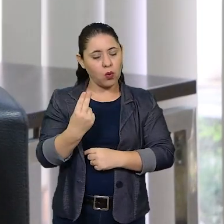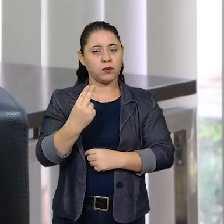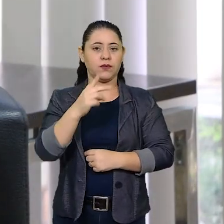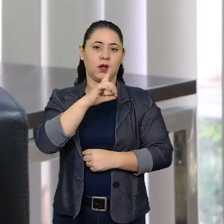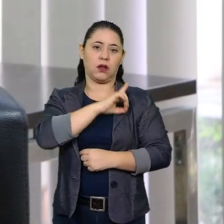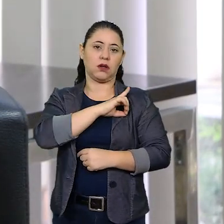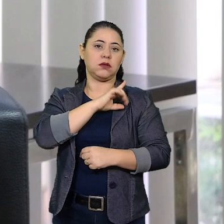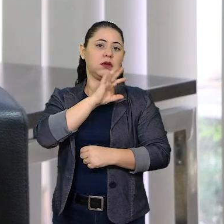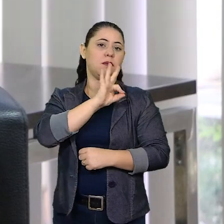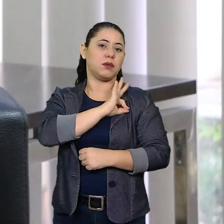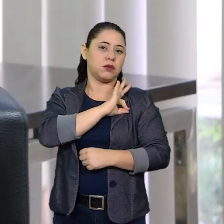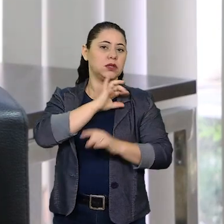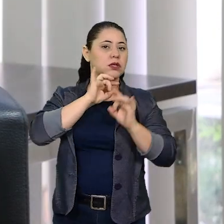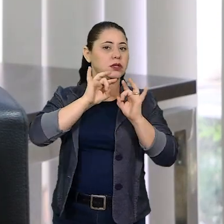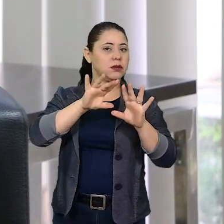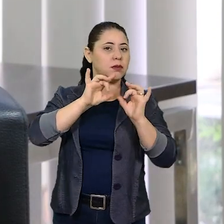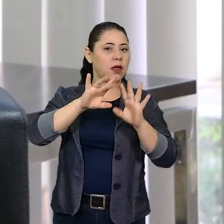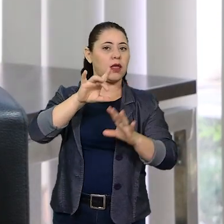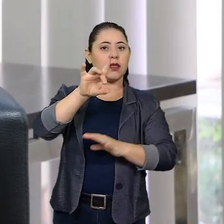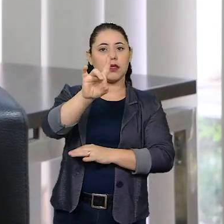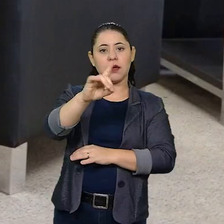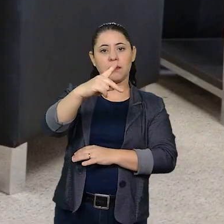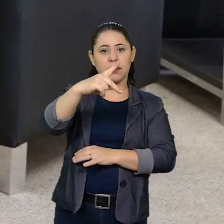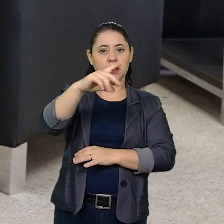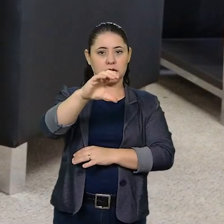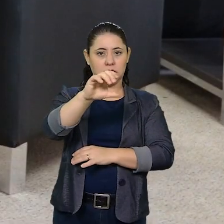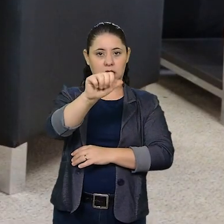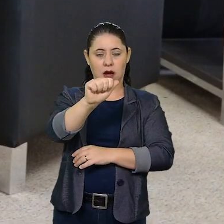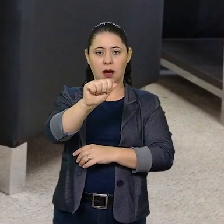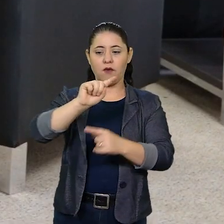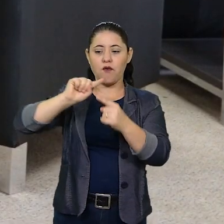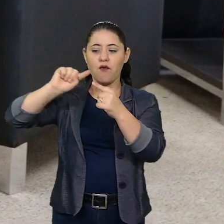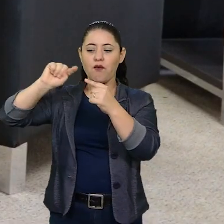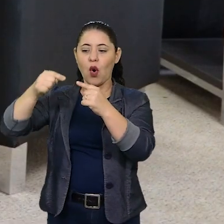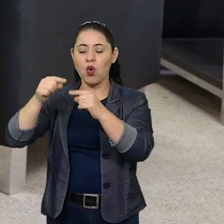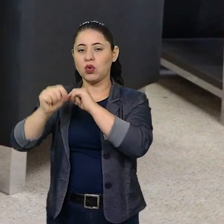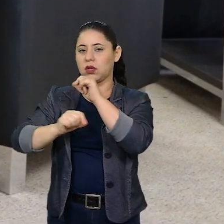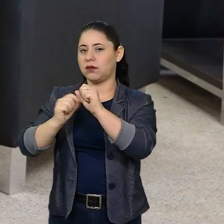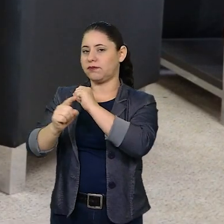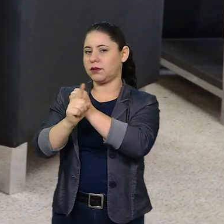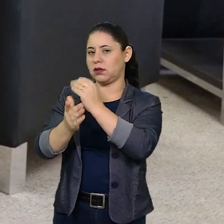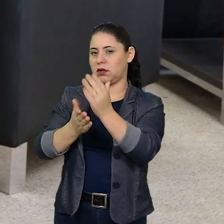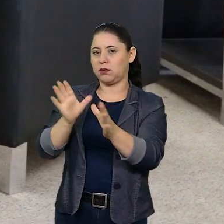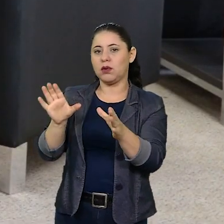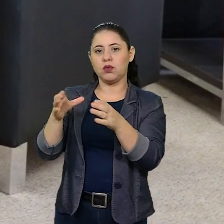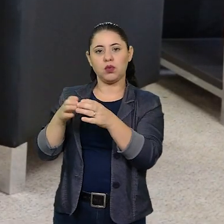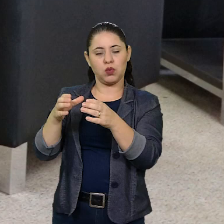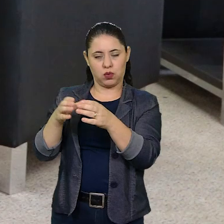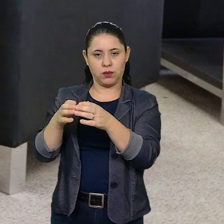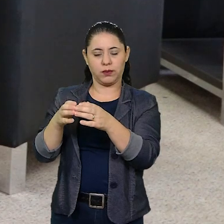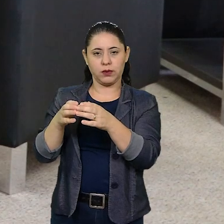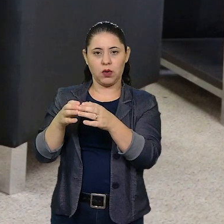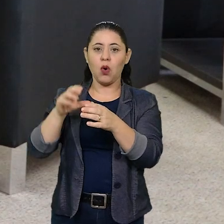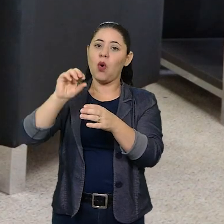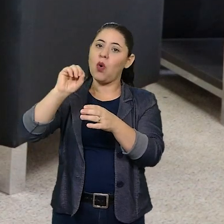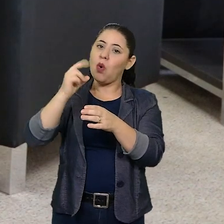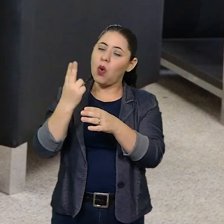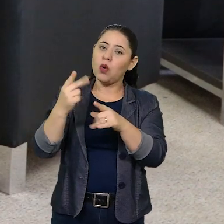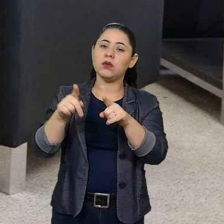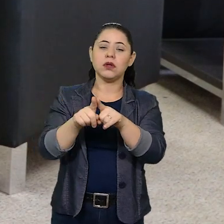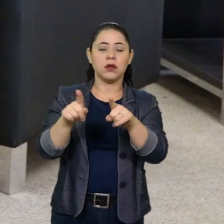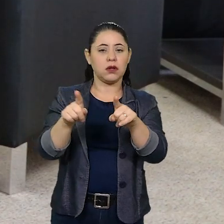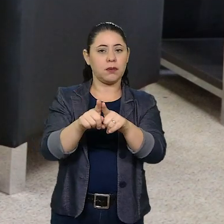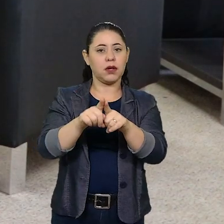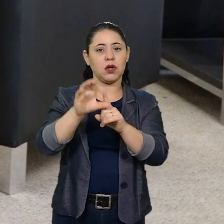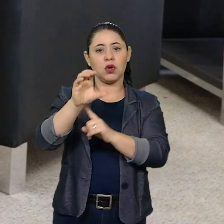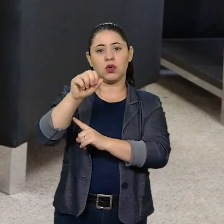à Delegacia de Polícia, em especial a DPCA, que está mais voltada para o atendimento desse público, ou mesmo o